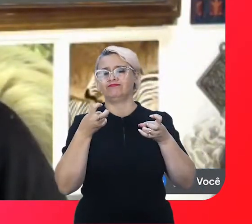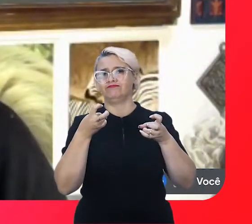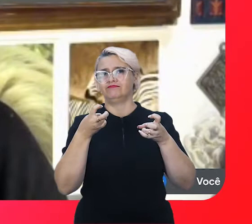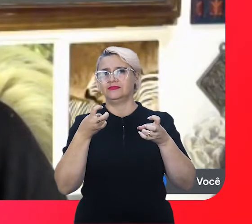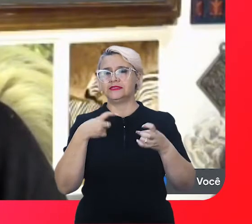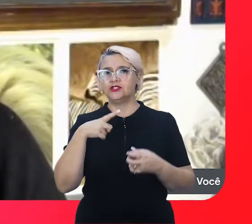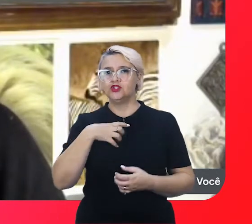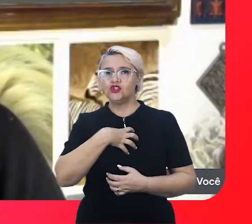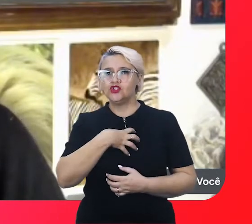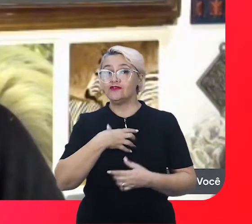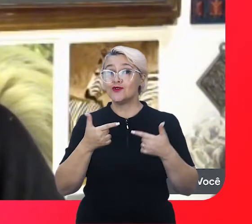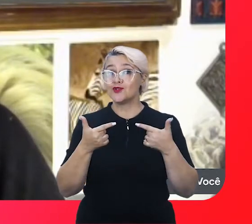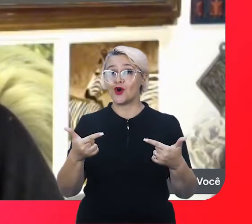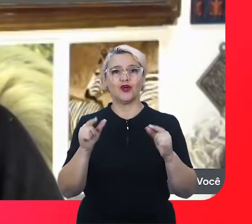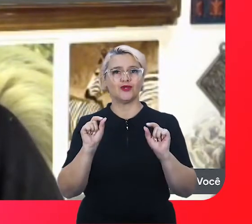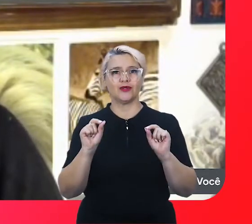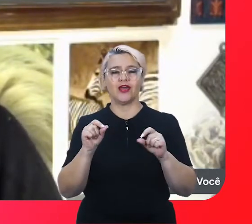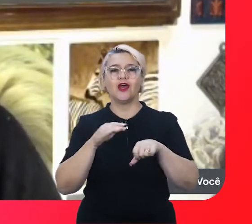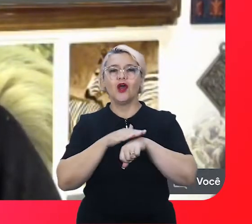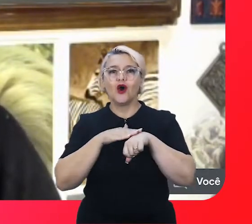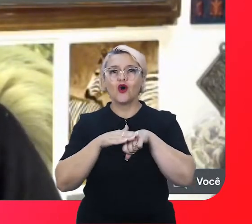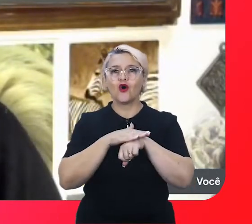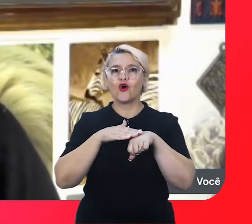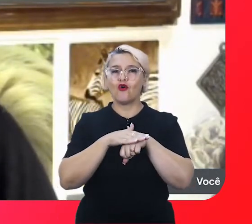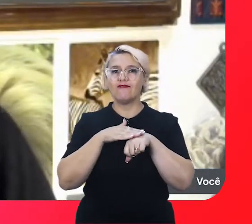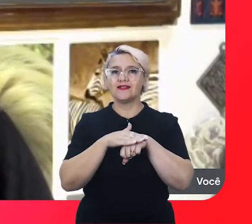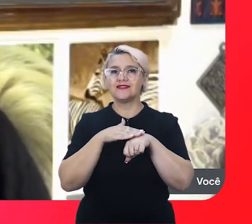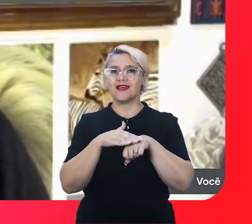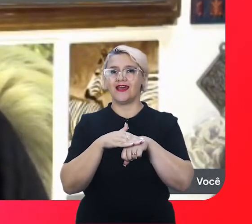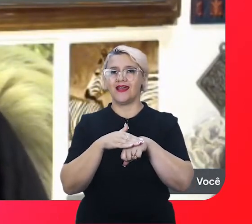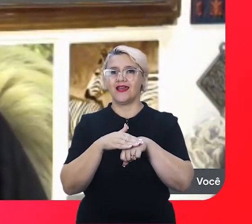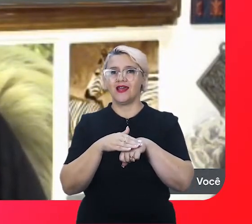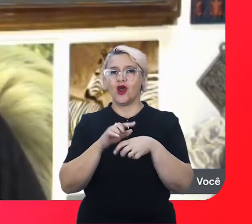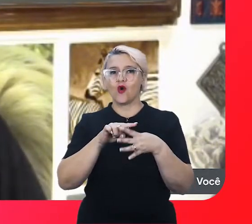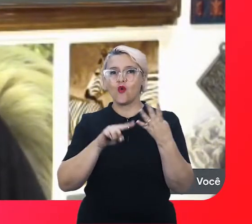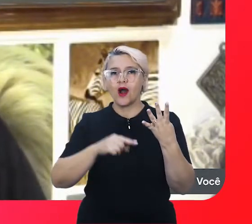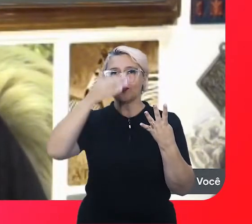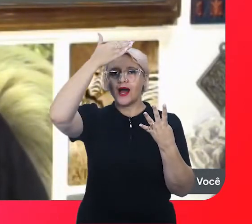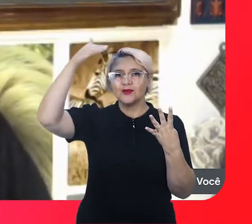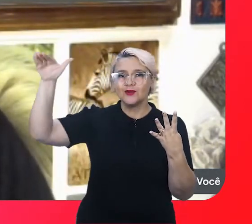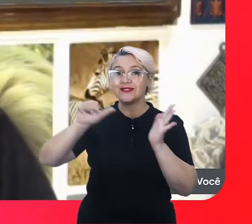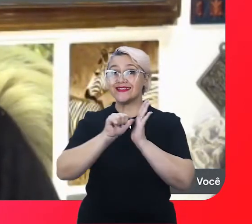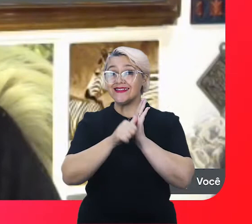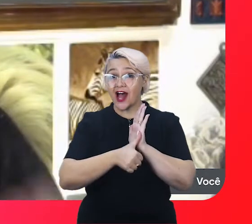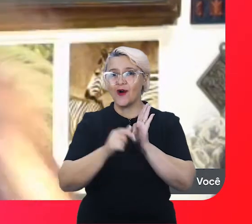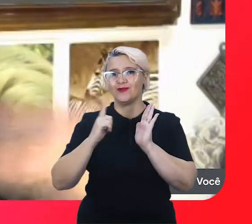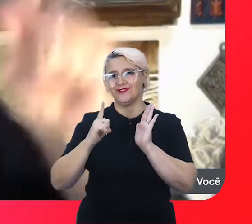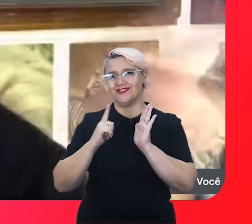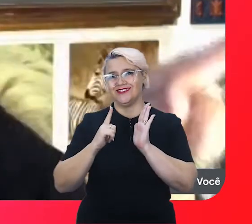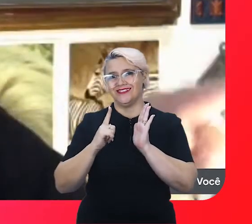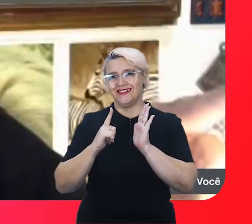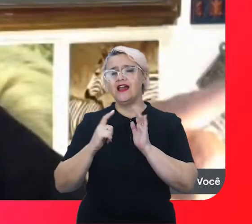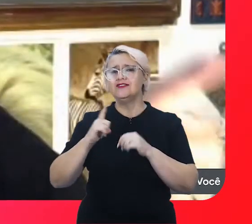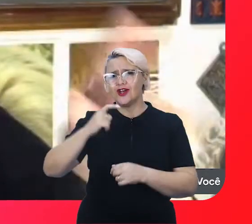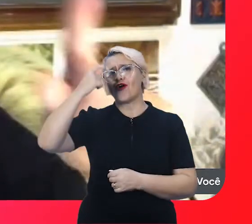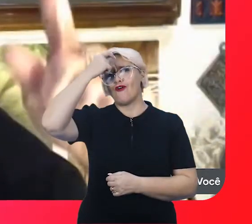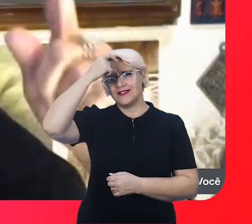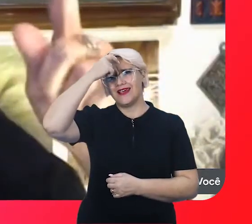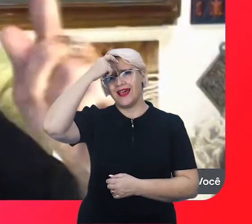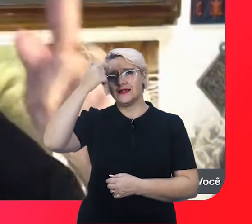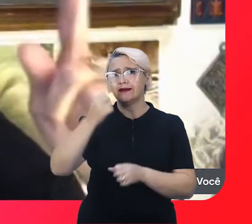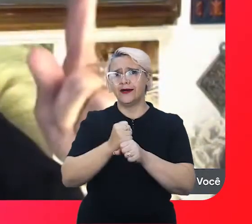Eu vi uma dor e eu tive uma sorte. Eu conversei com 4 adultos com síndrome de Down que tinham consciência, isso